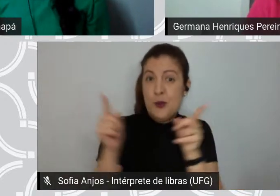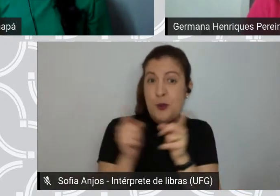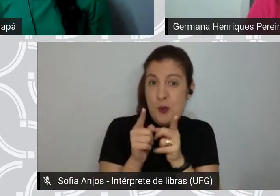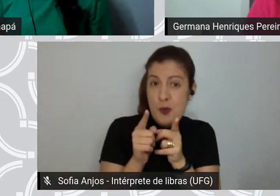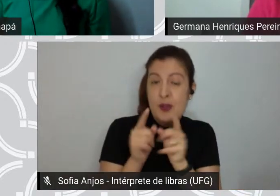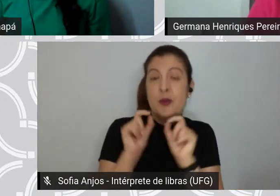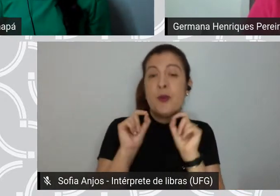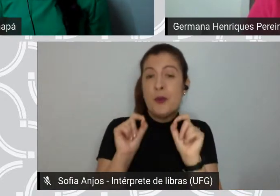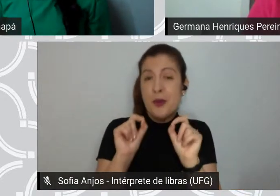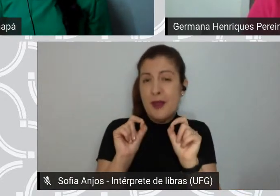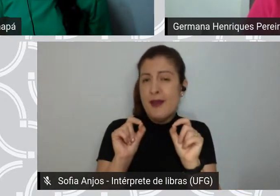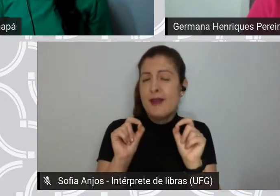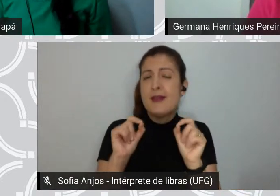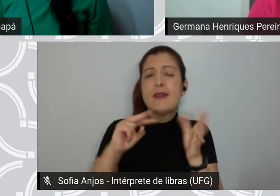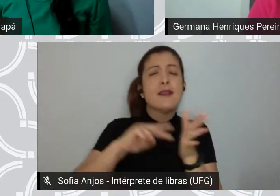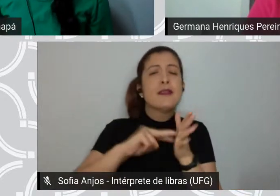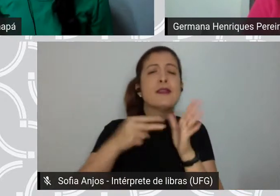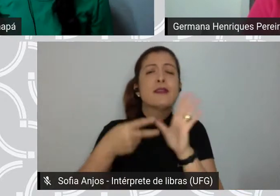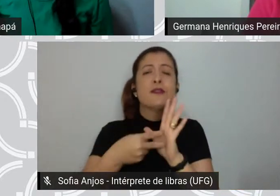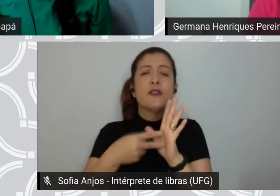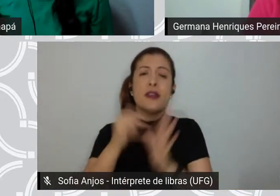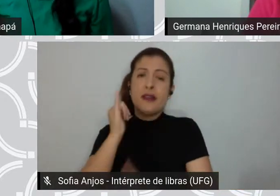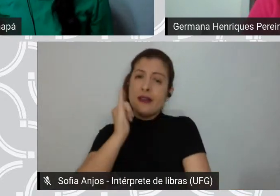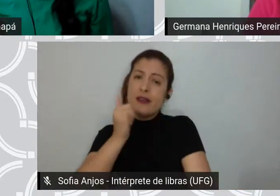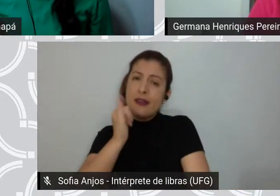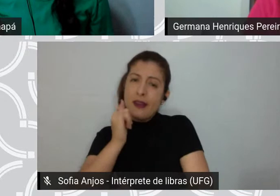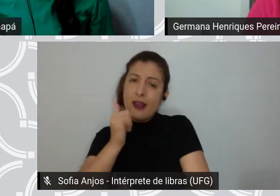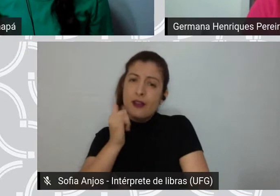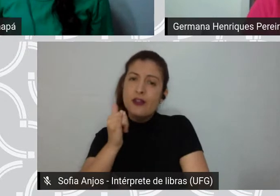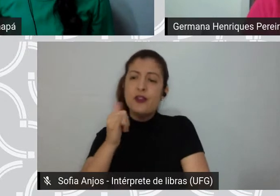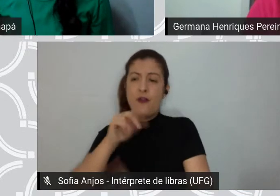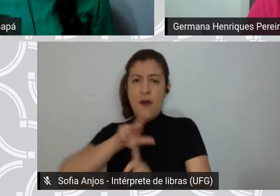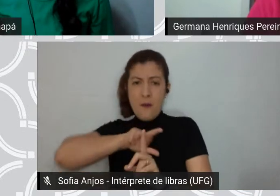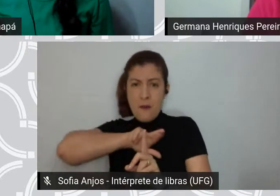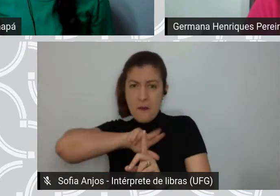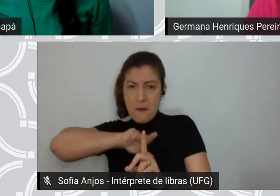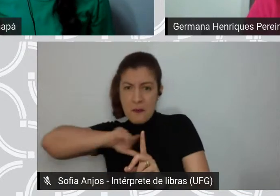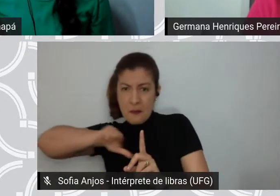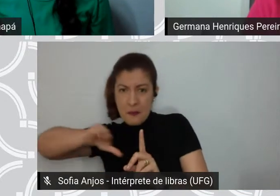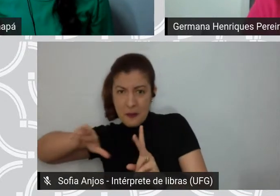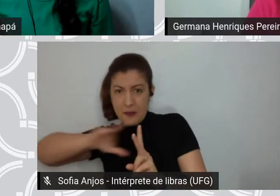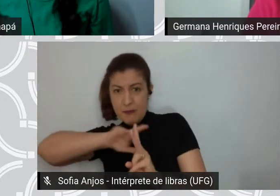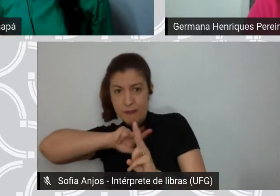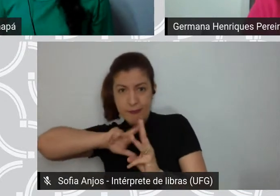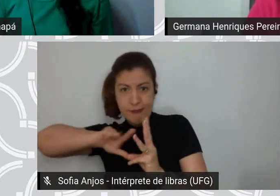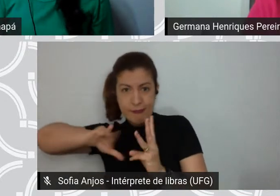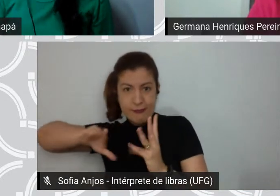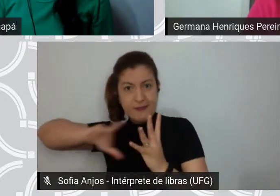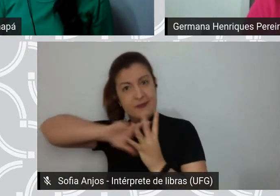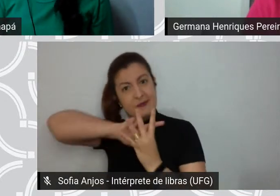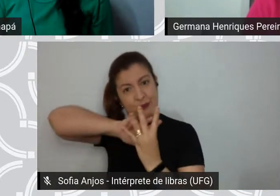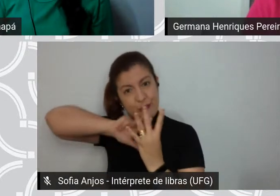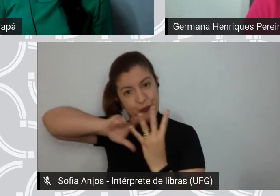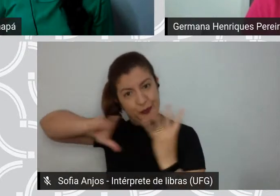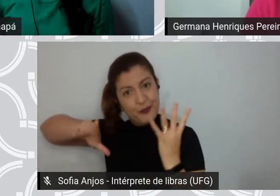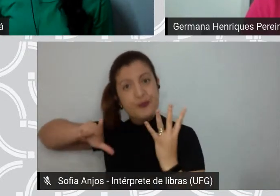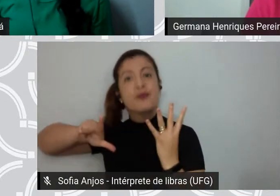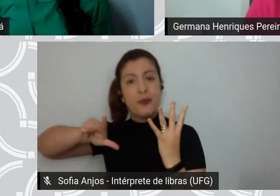narrar a partir de diversos pontos de vista pressupõe essa abertura, né? Essa abertura